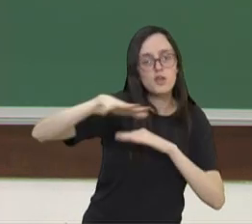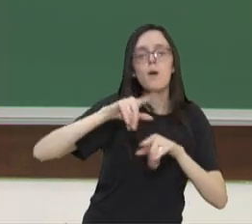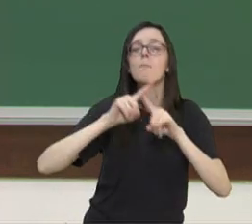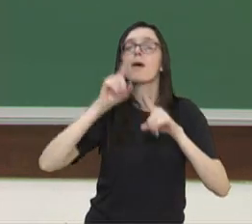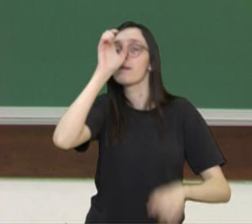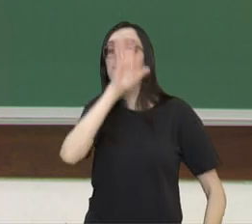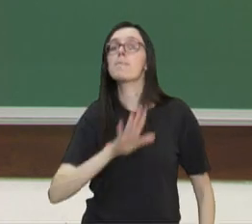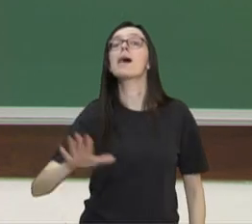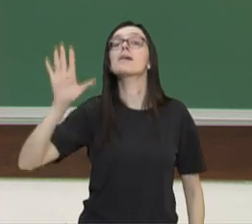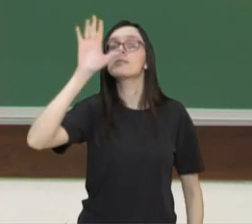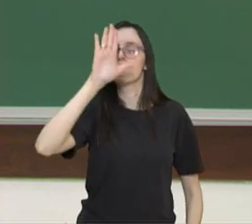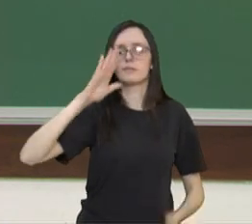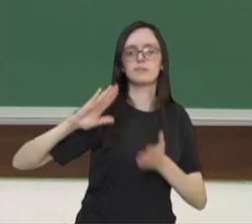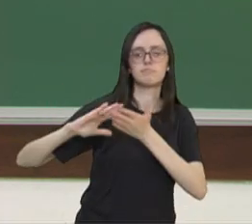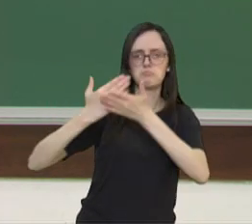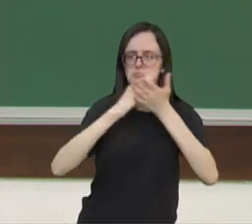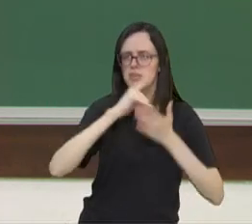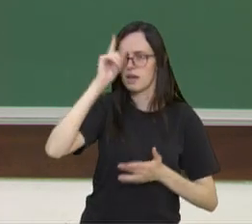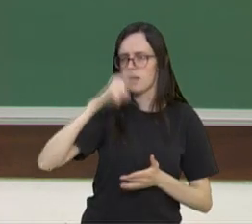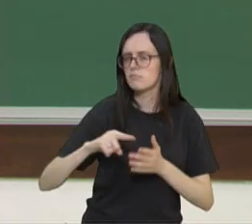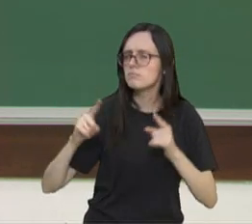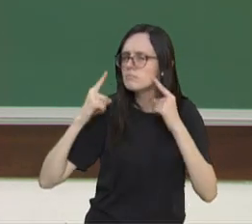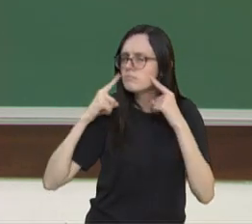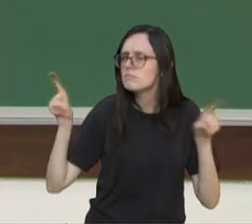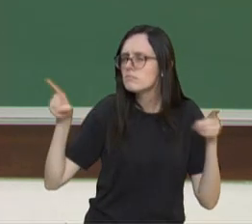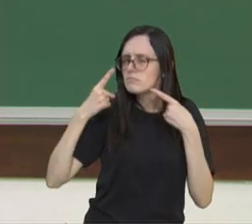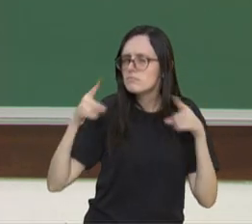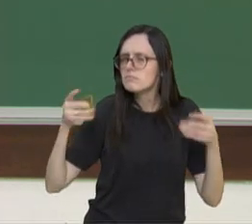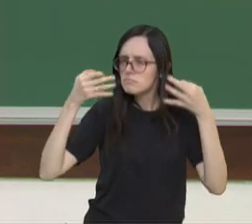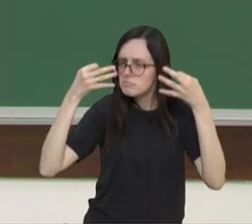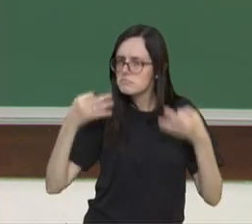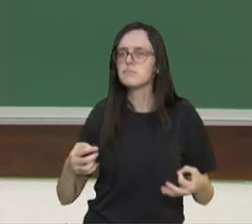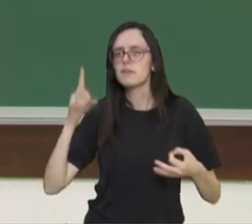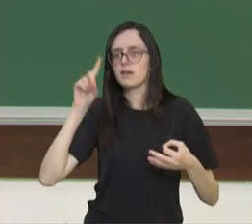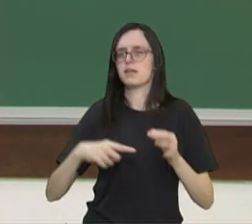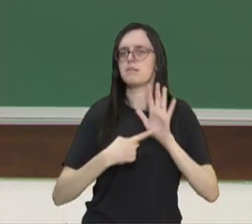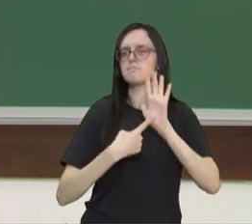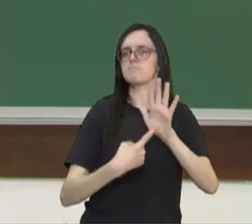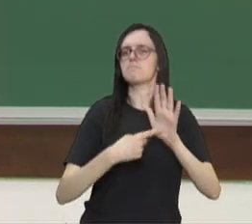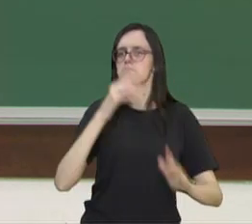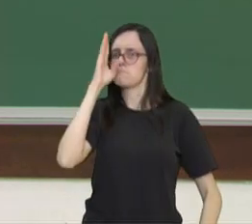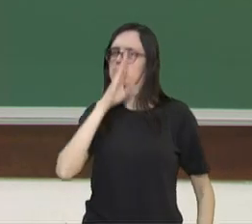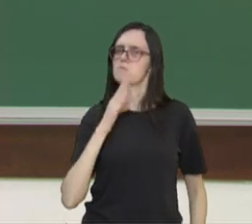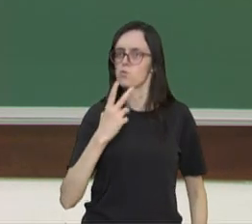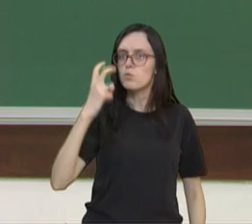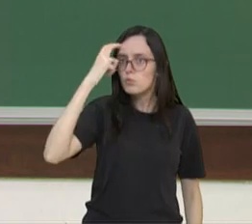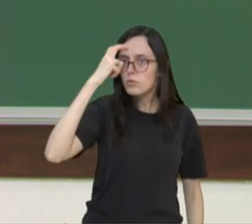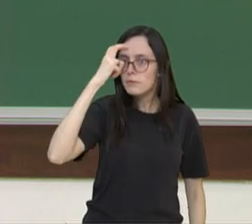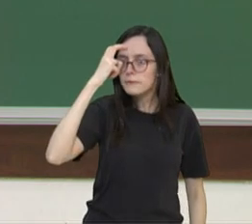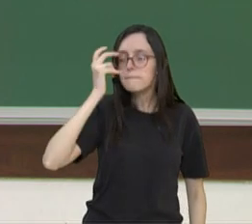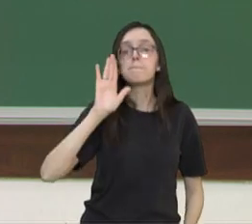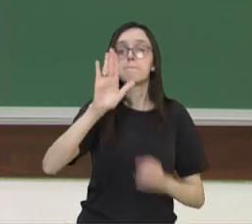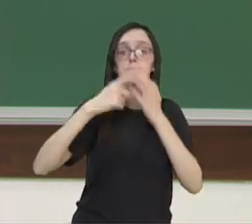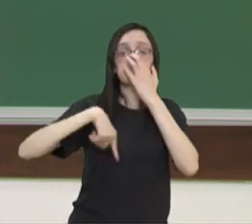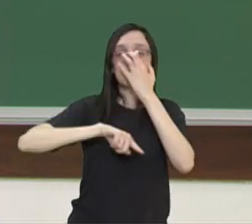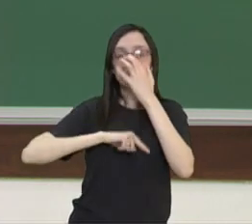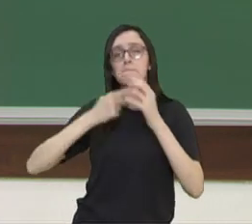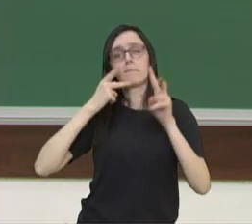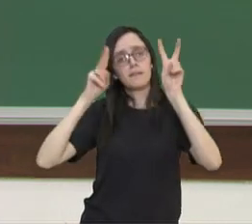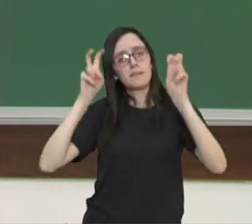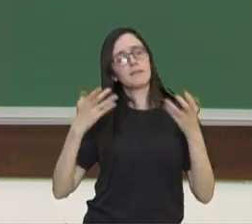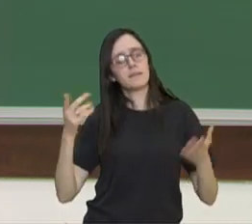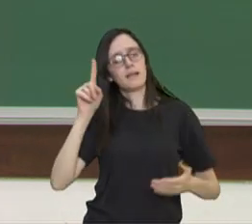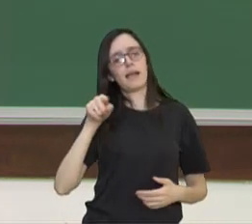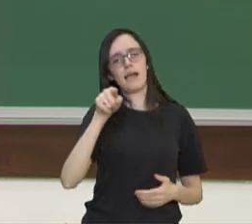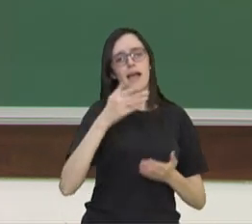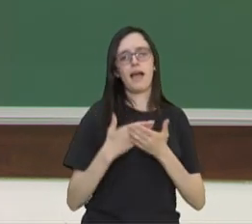todo, o samba é um ritmo legitimamente representante da nossa cultura? Nós vamos falar, obviamente, então,